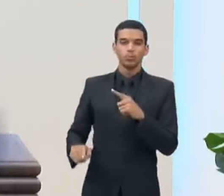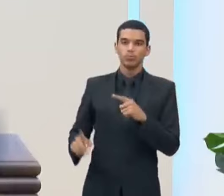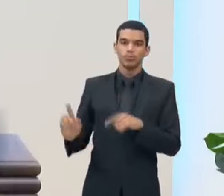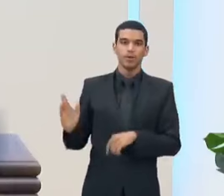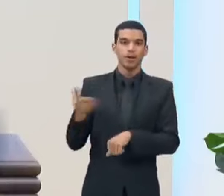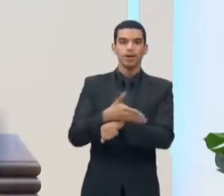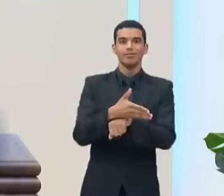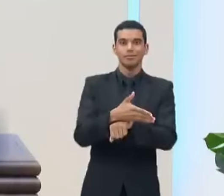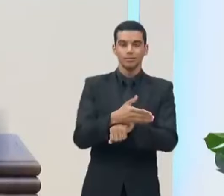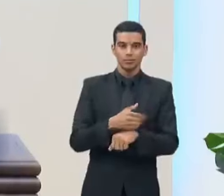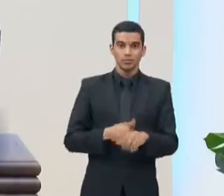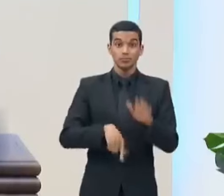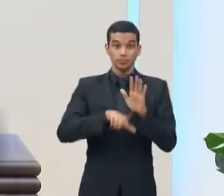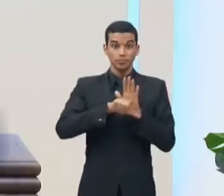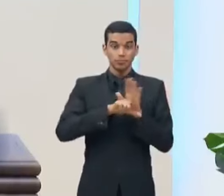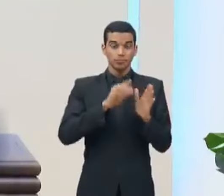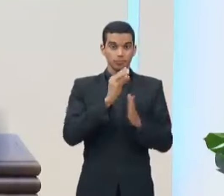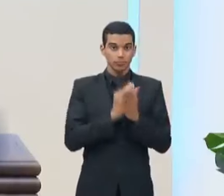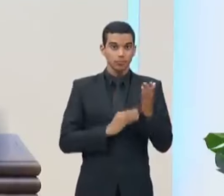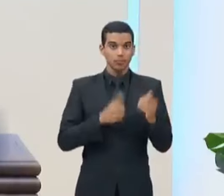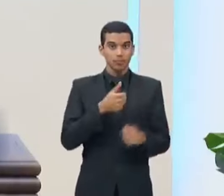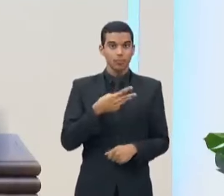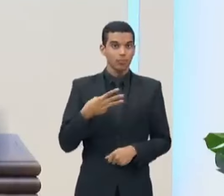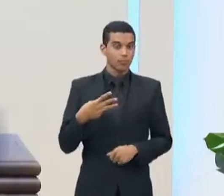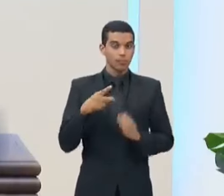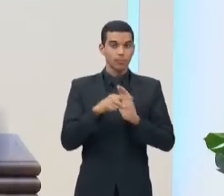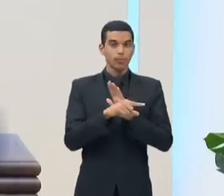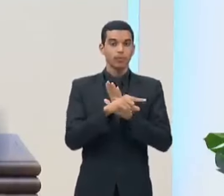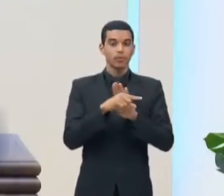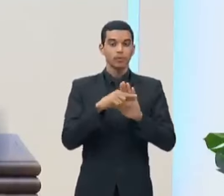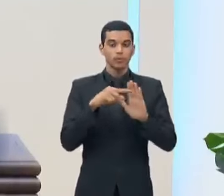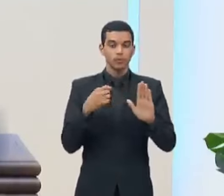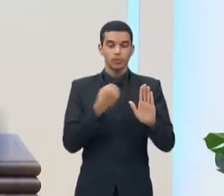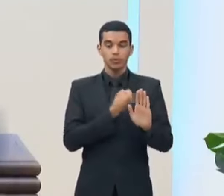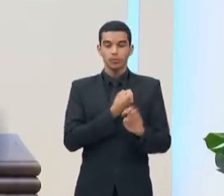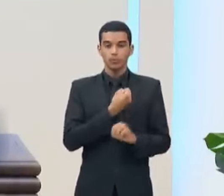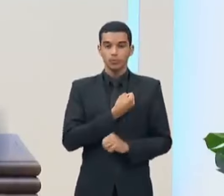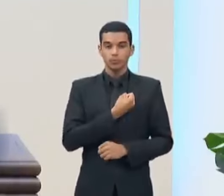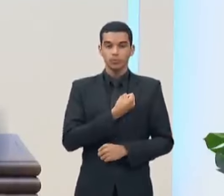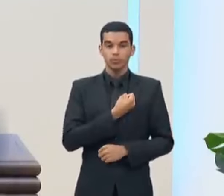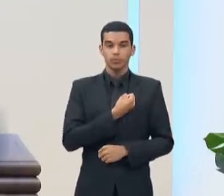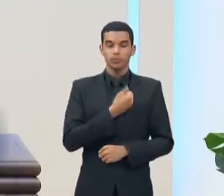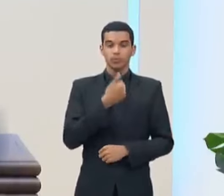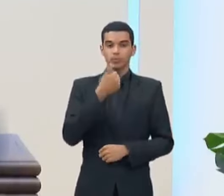Está em Levítico, capítulo 13, e o versículo de número